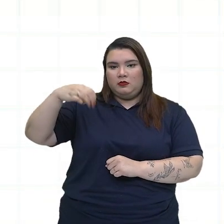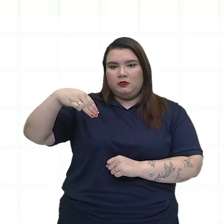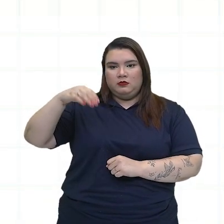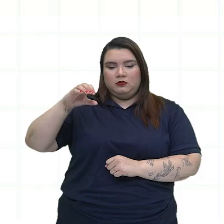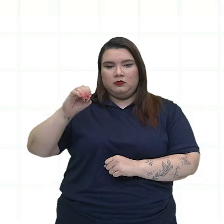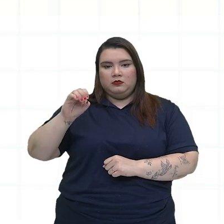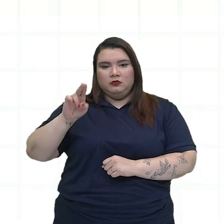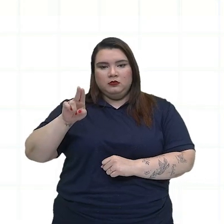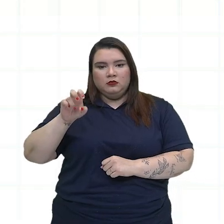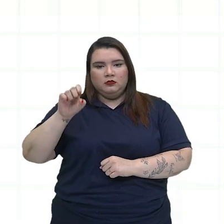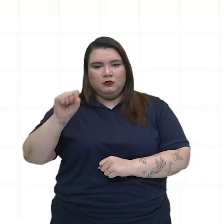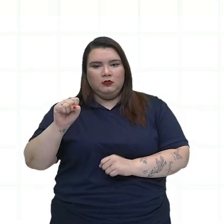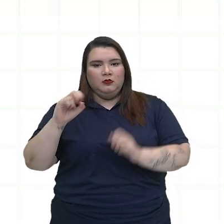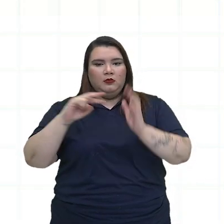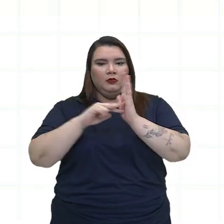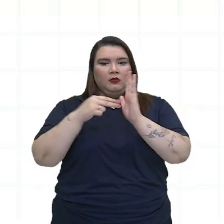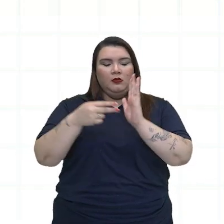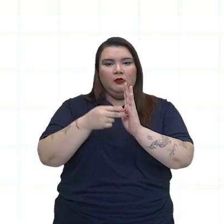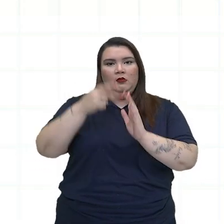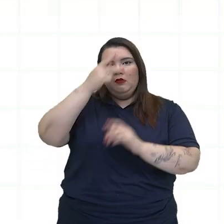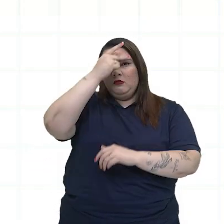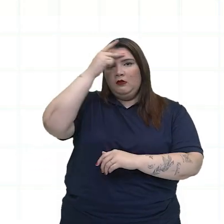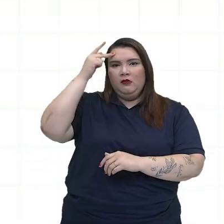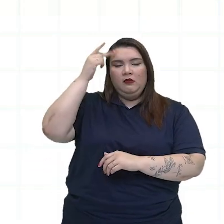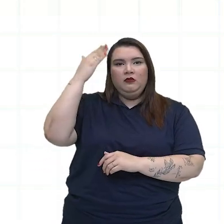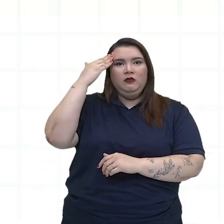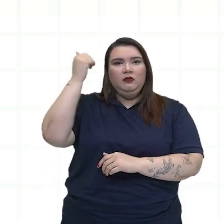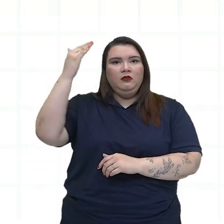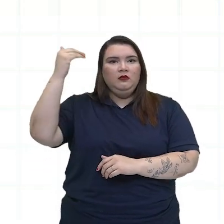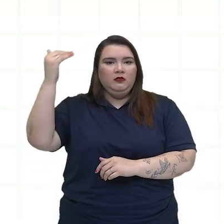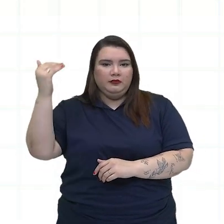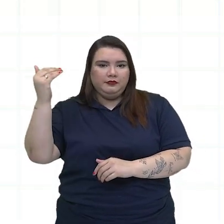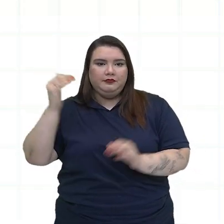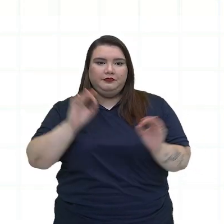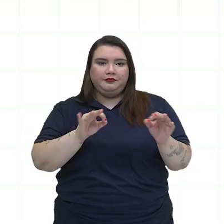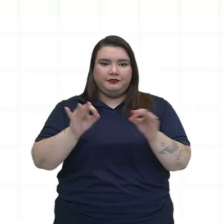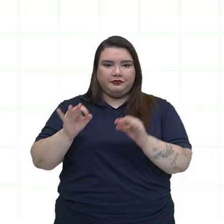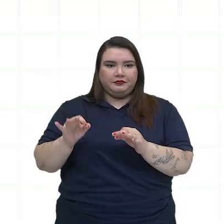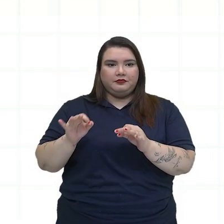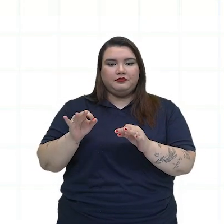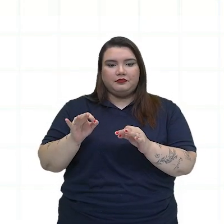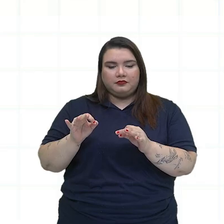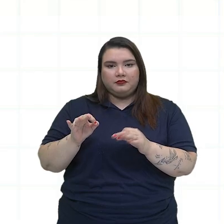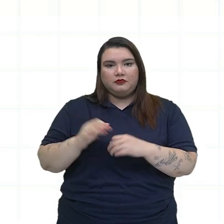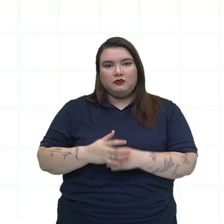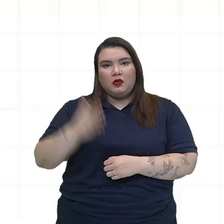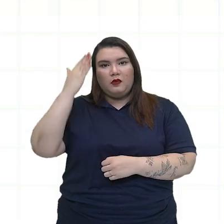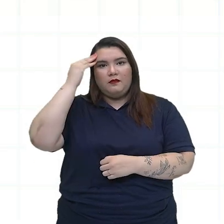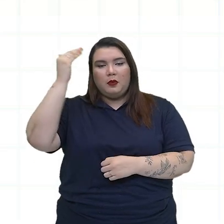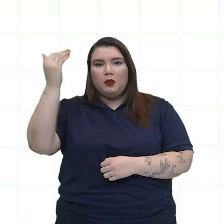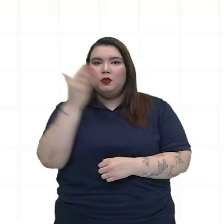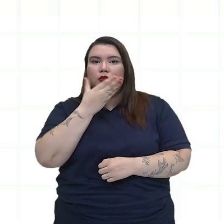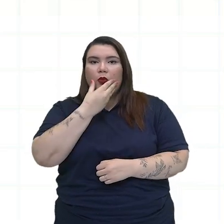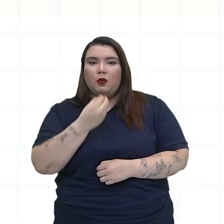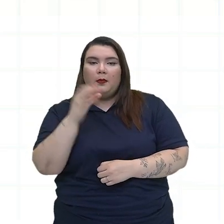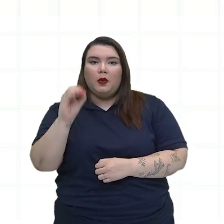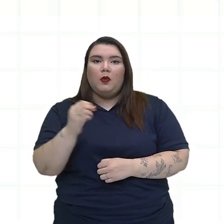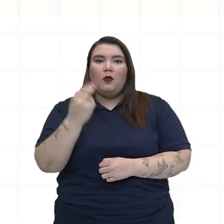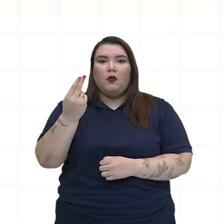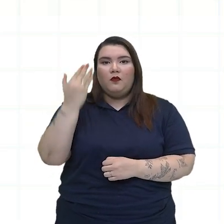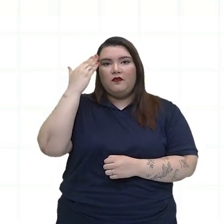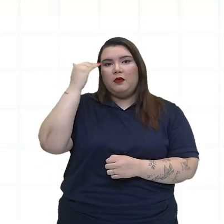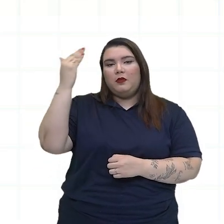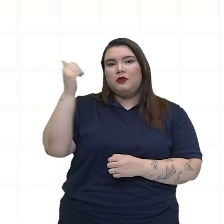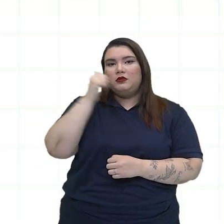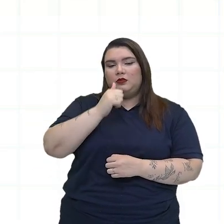Famous. Famous é famoso. Famous, famoso ou famosa, tá? Além